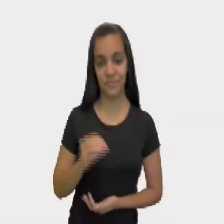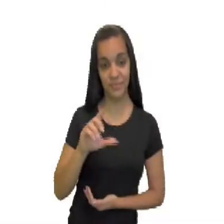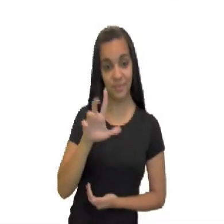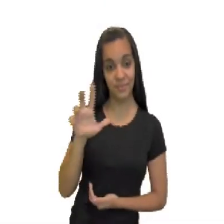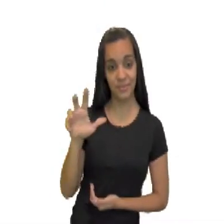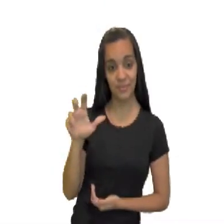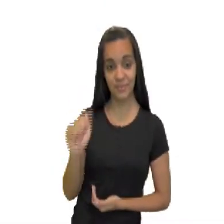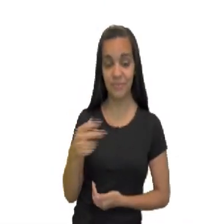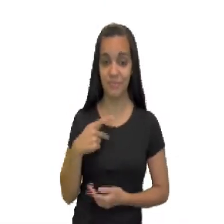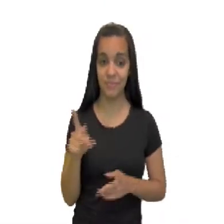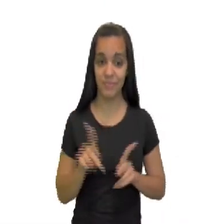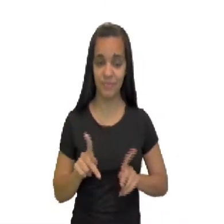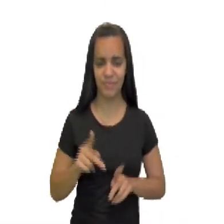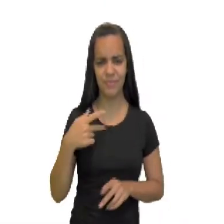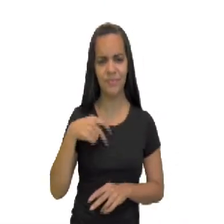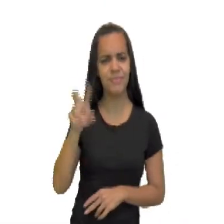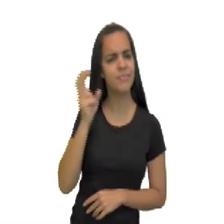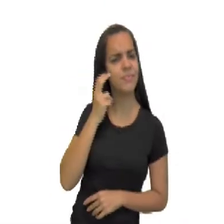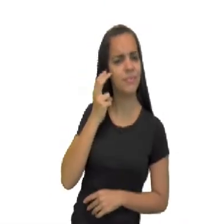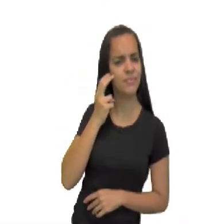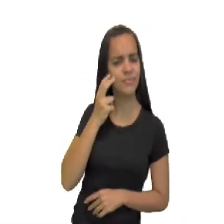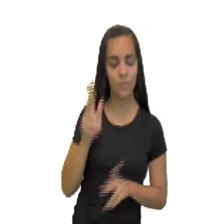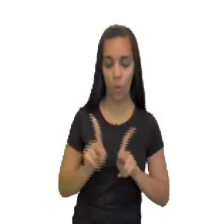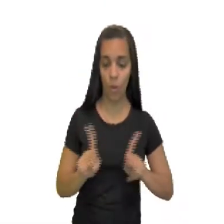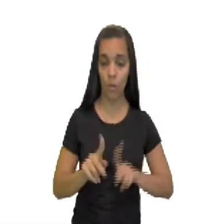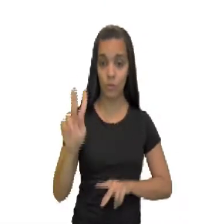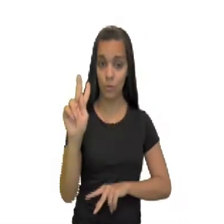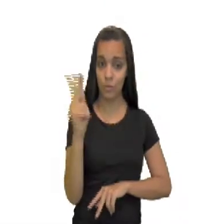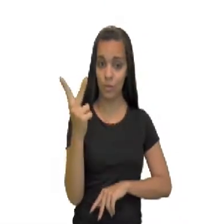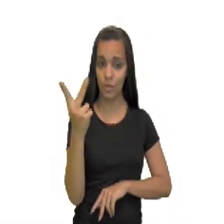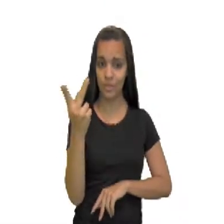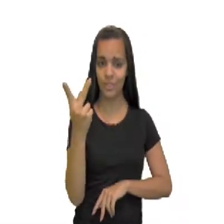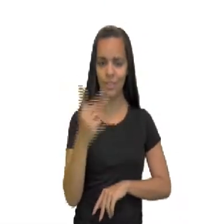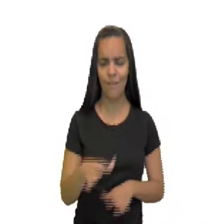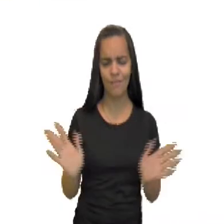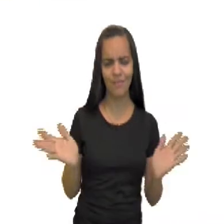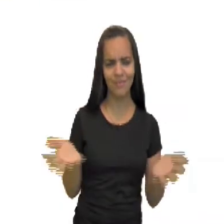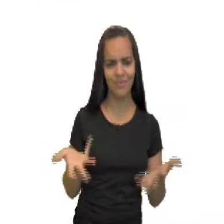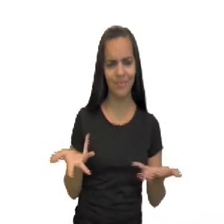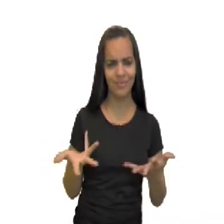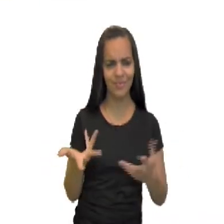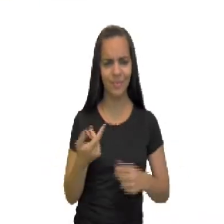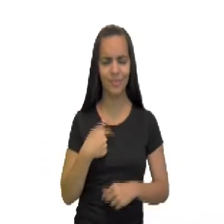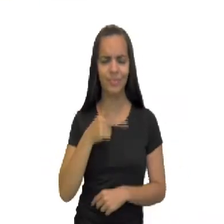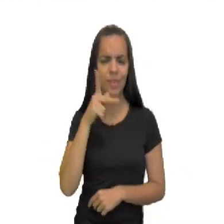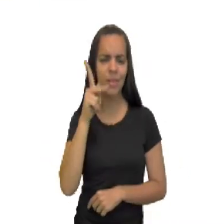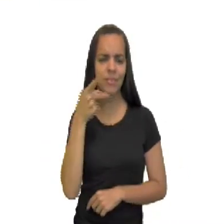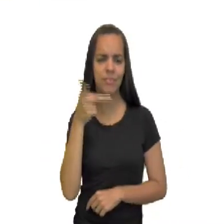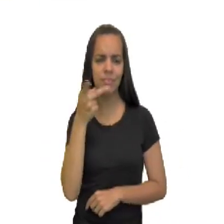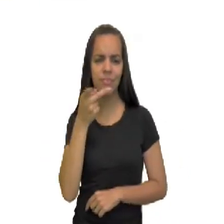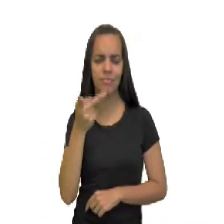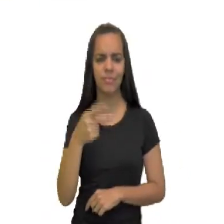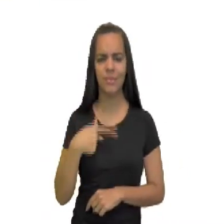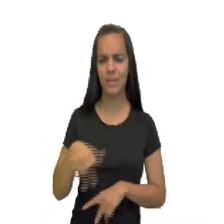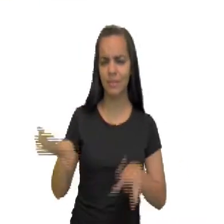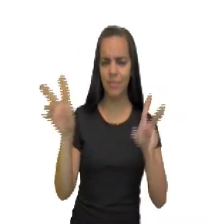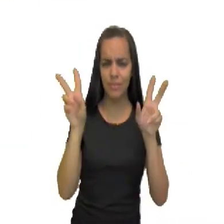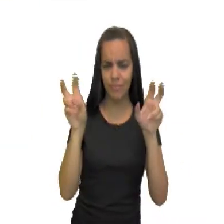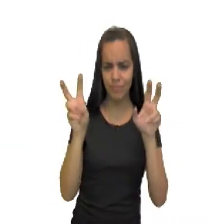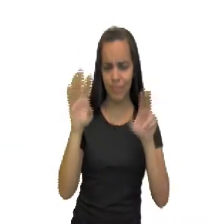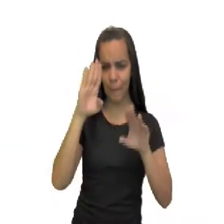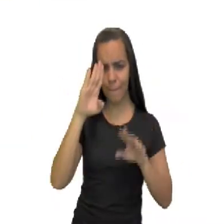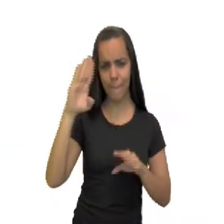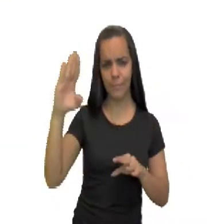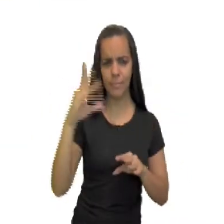Olá, sou Jorge de Wellington, professor de História. Hoje vamos falar sobre as principais